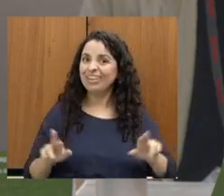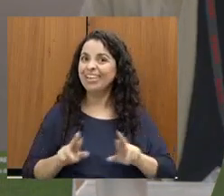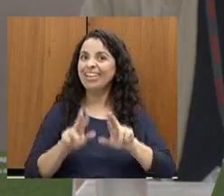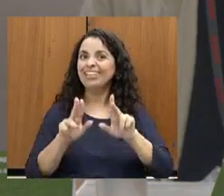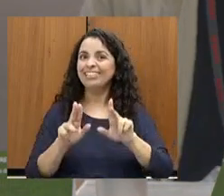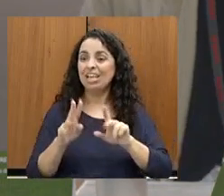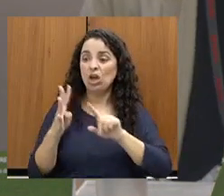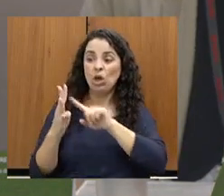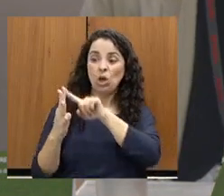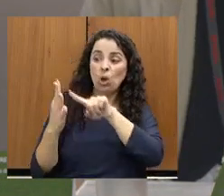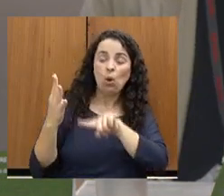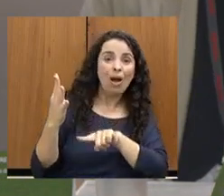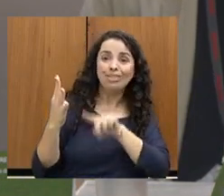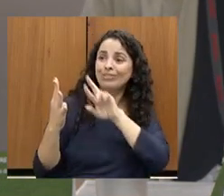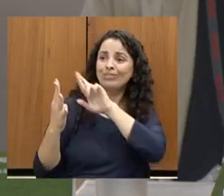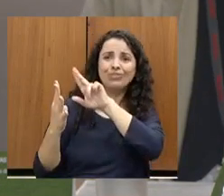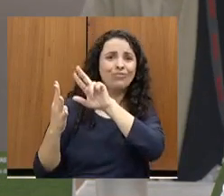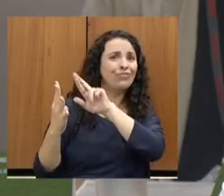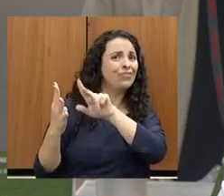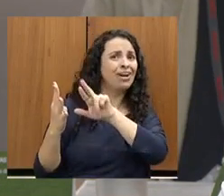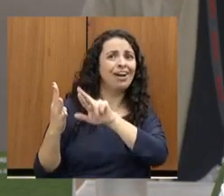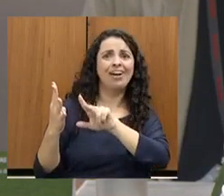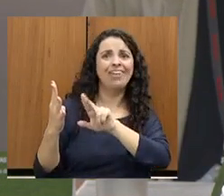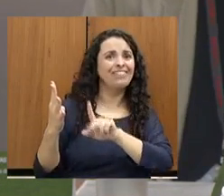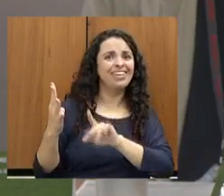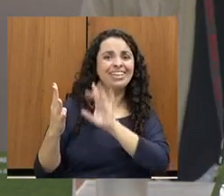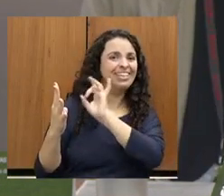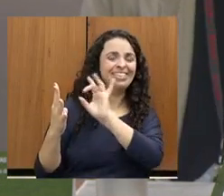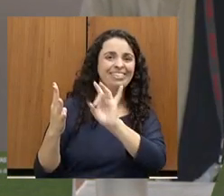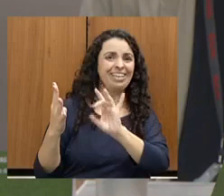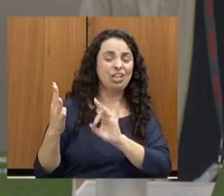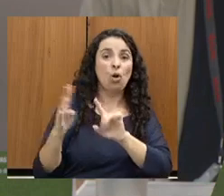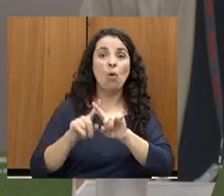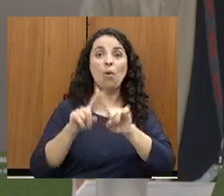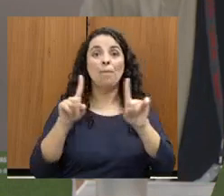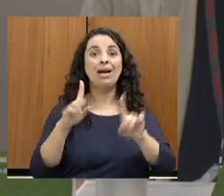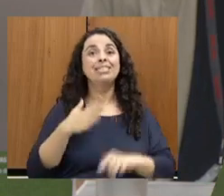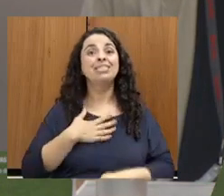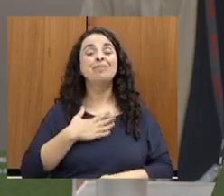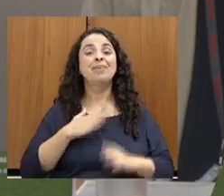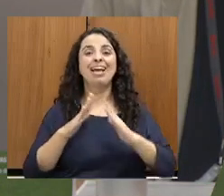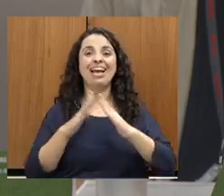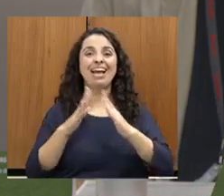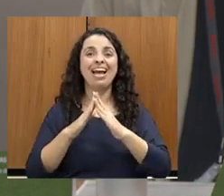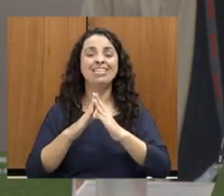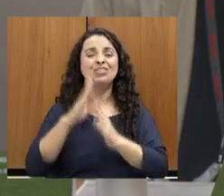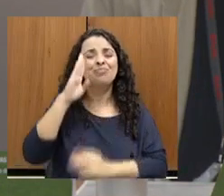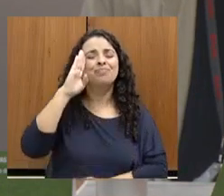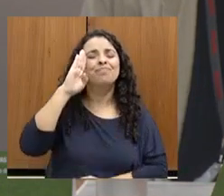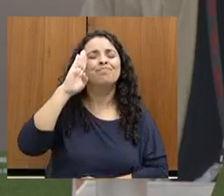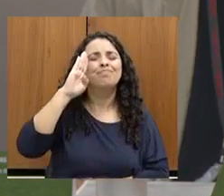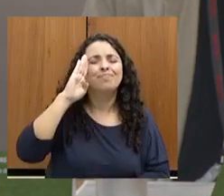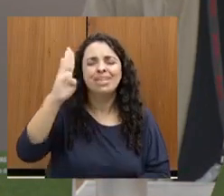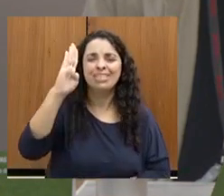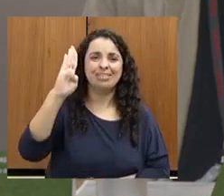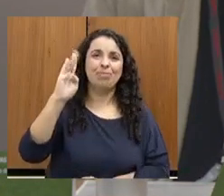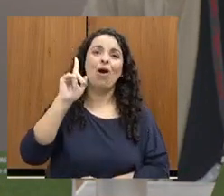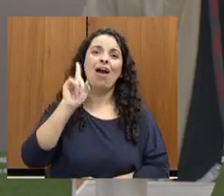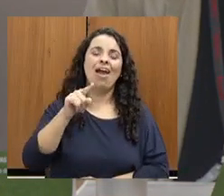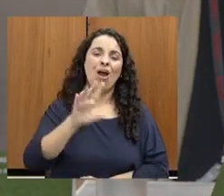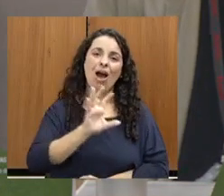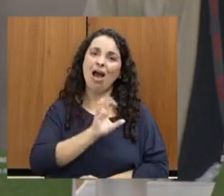completamente diferentes, mas, na minha casa, o que impera é o amor e o respeito.